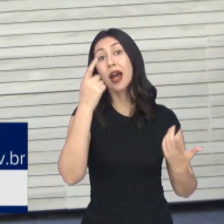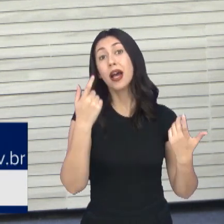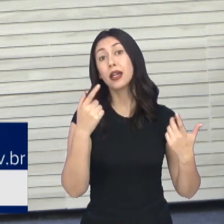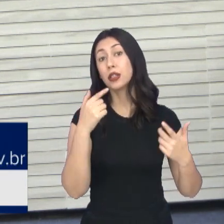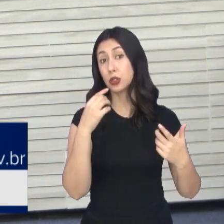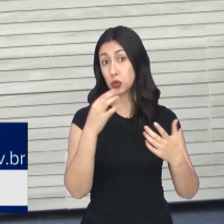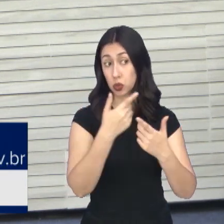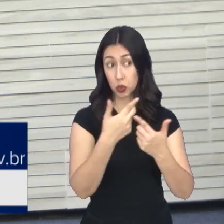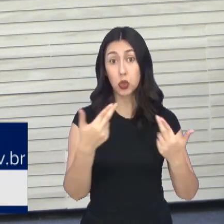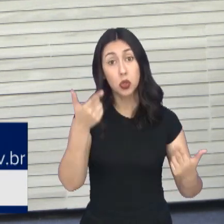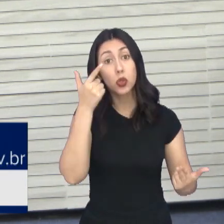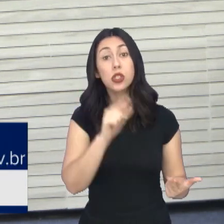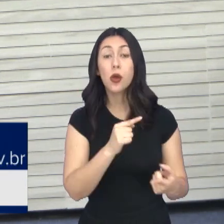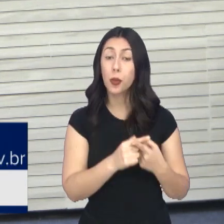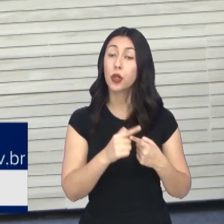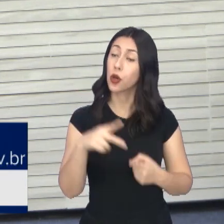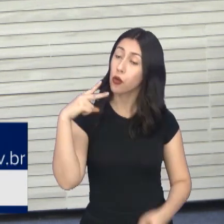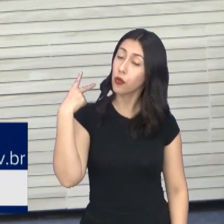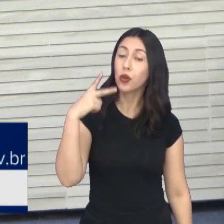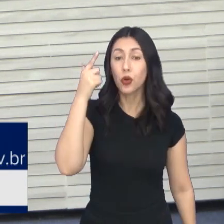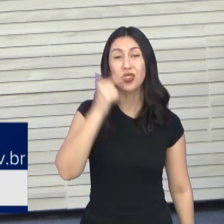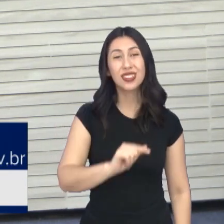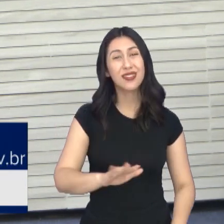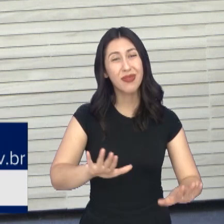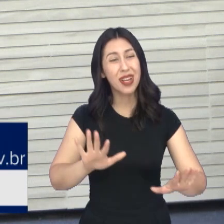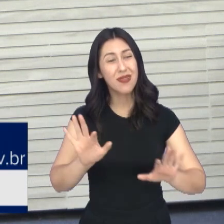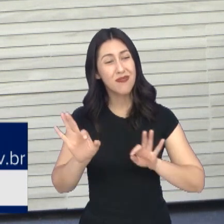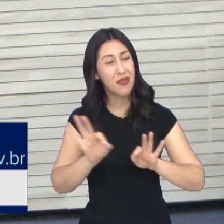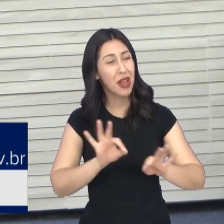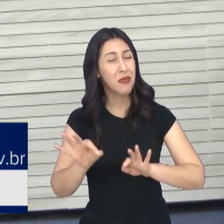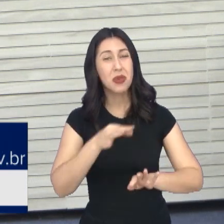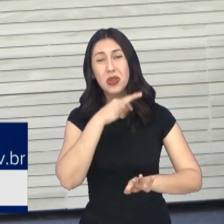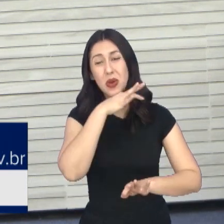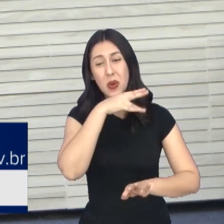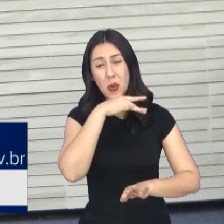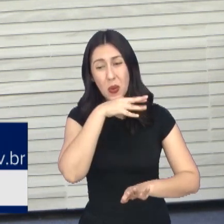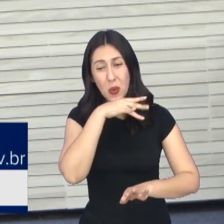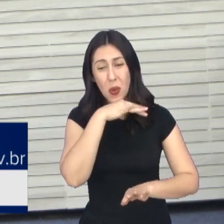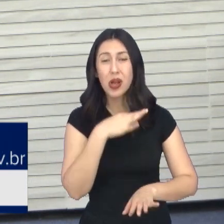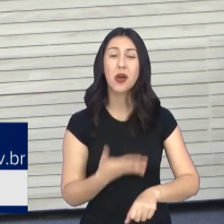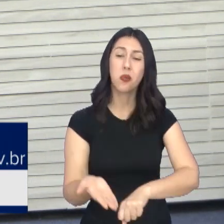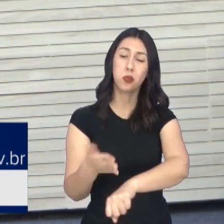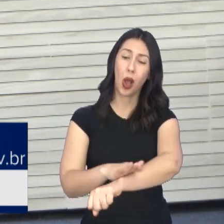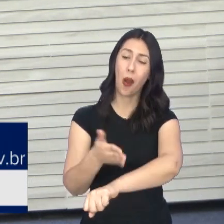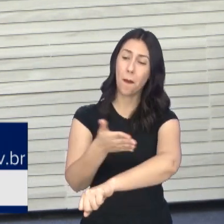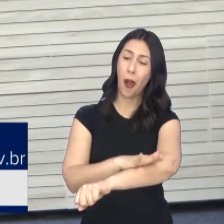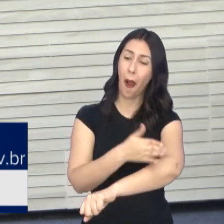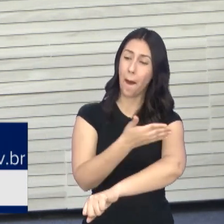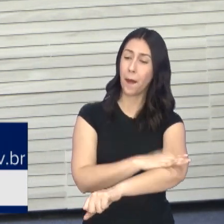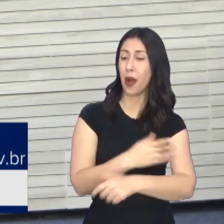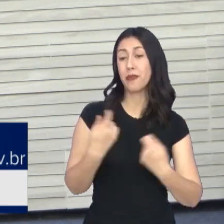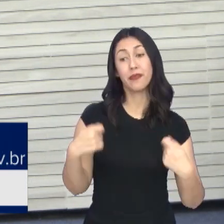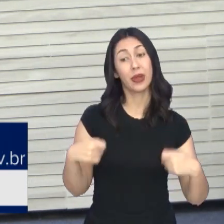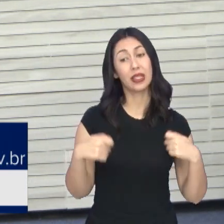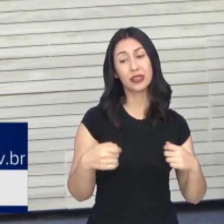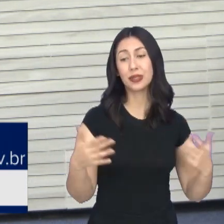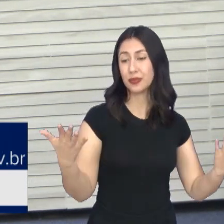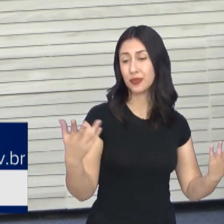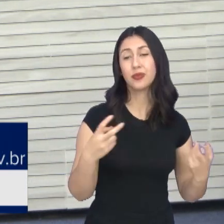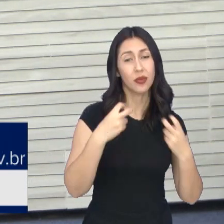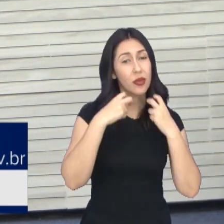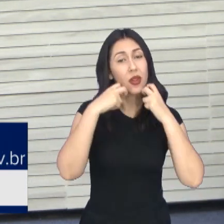Chagas. Agora, mau planejamento de obras, colocar asfalto onde não precisa, isso é uma